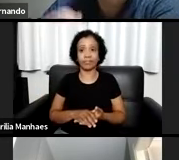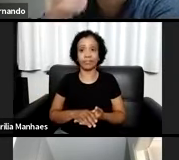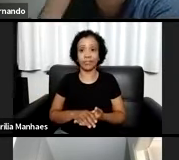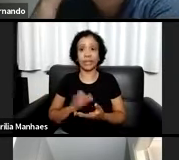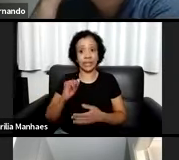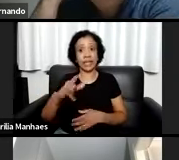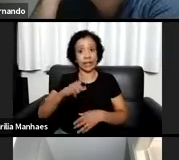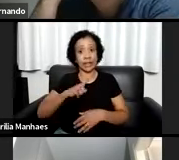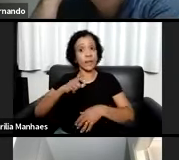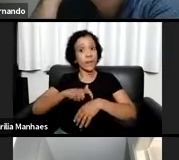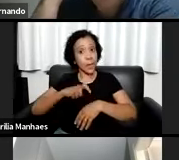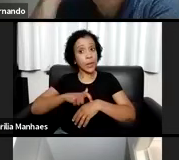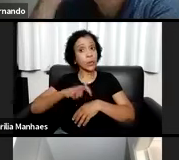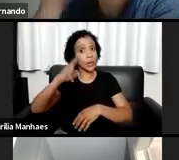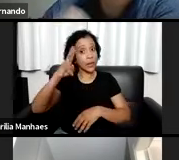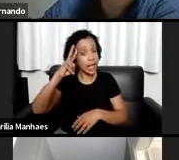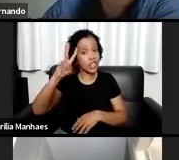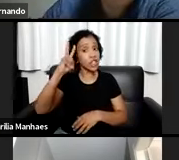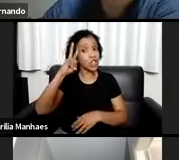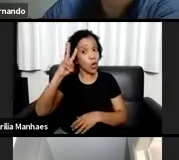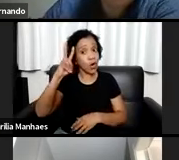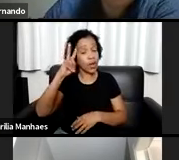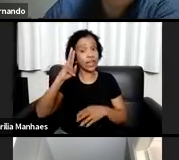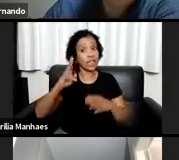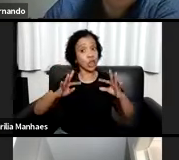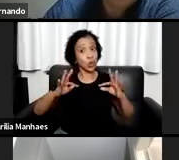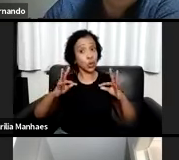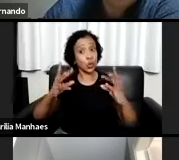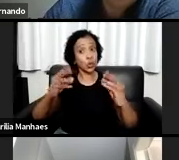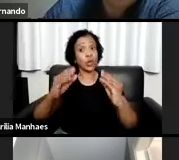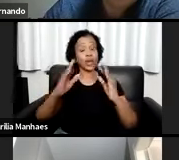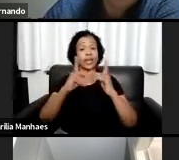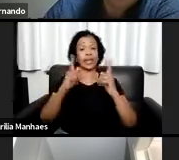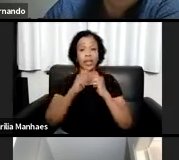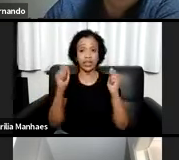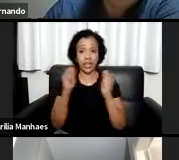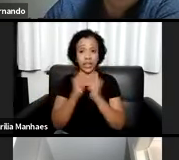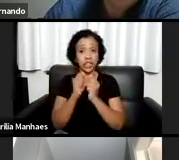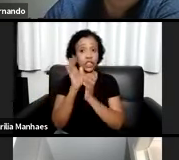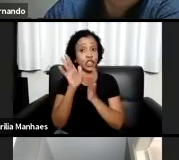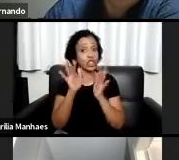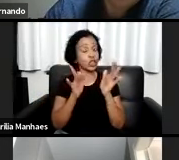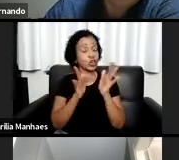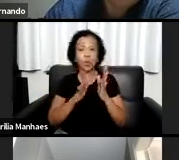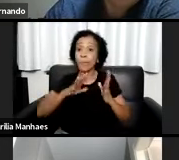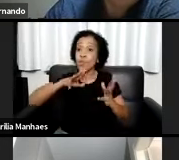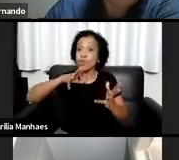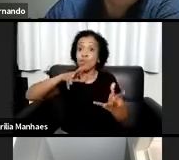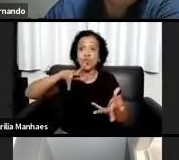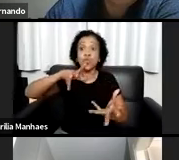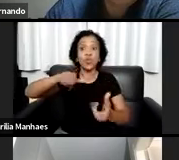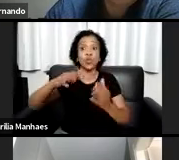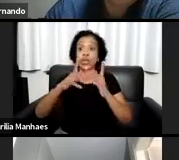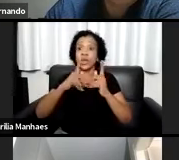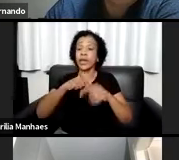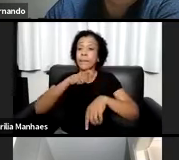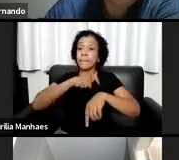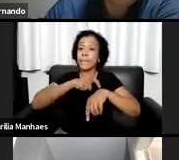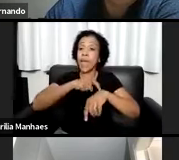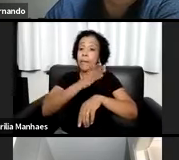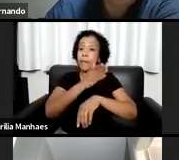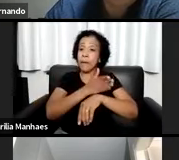da história em que toda a igreja de Jesus, no mundo todo, ao mesmo